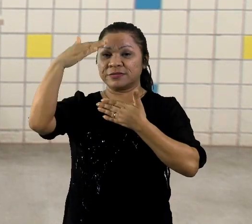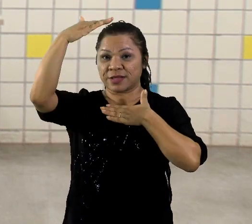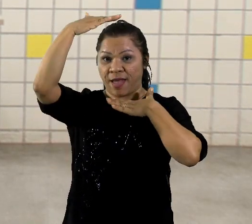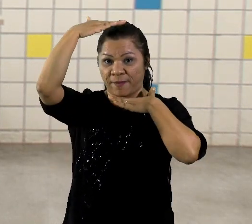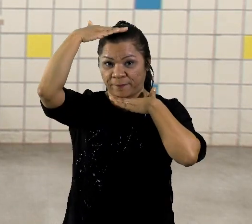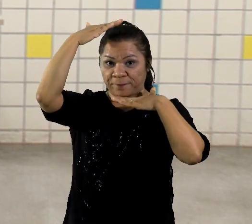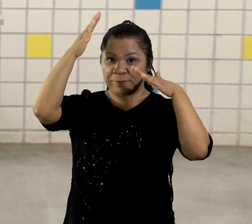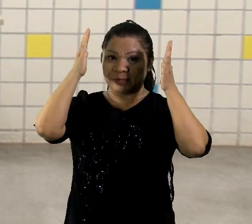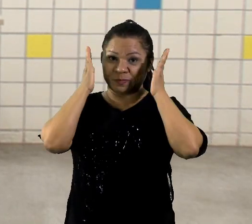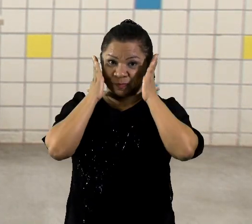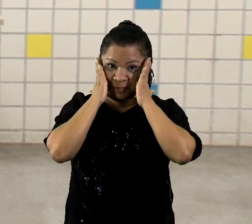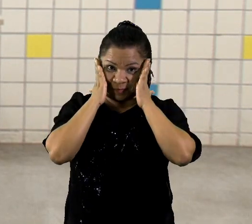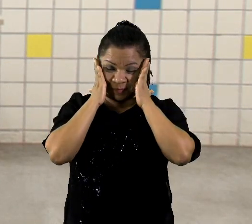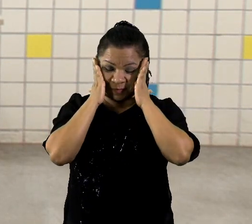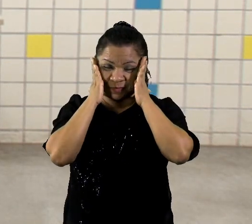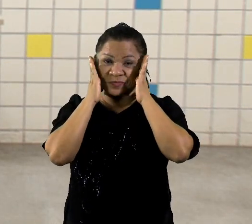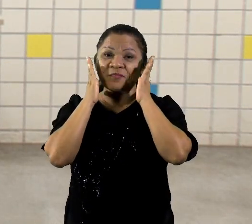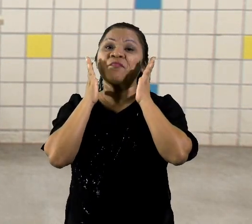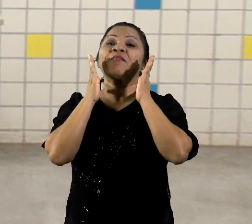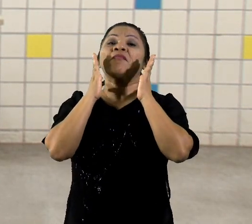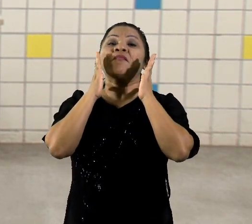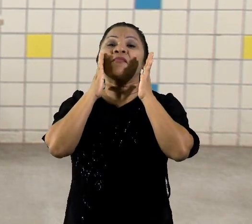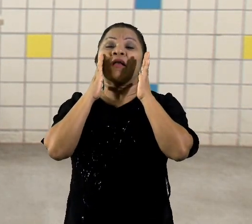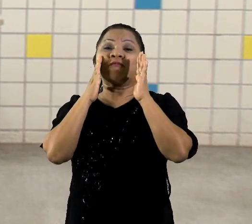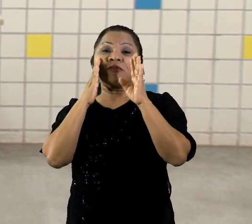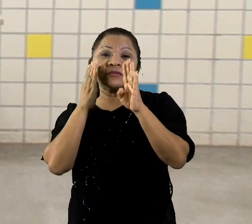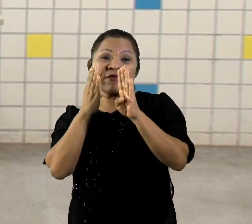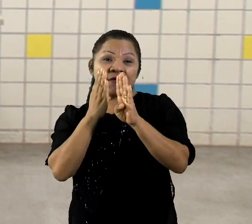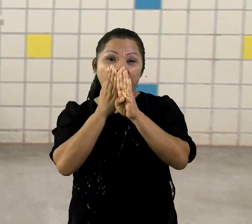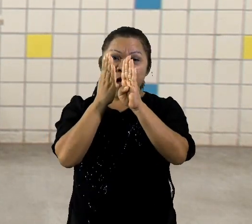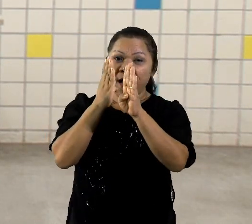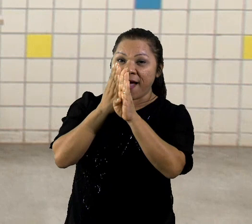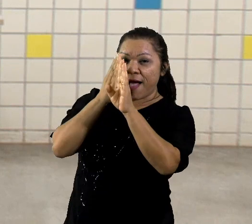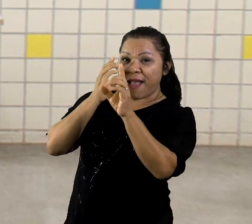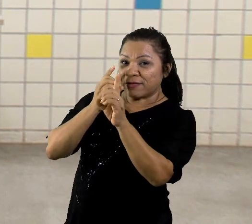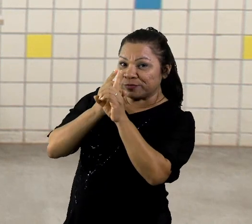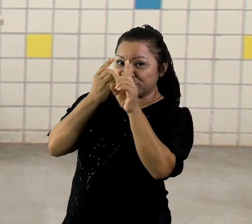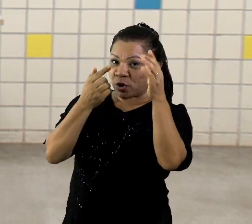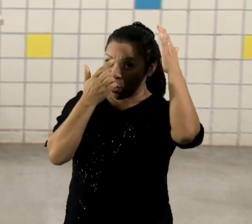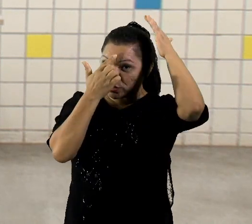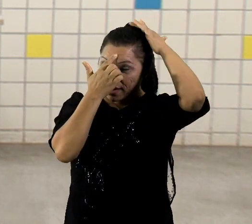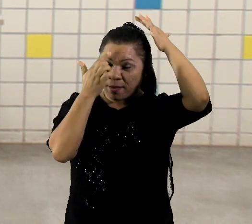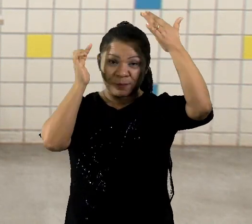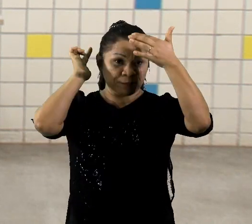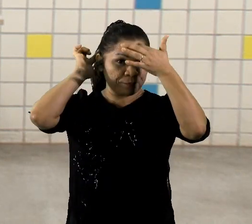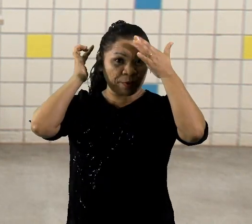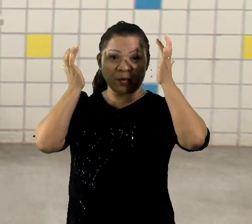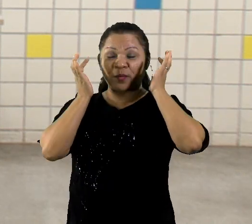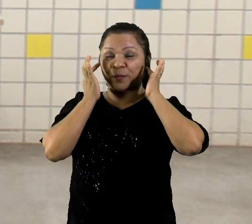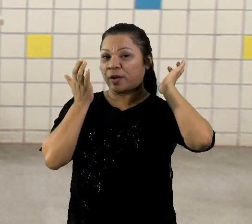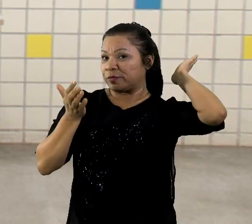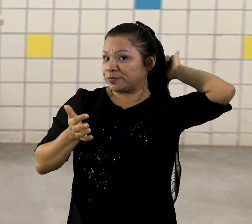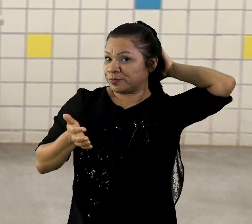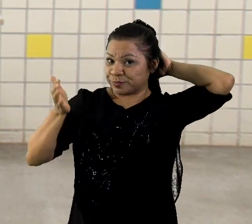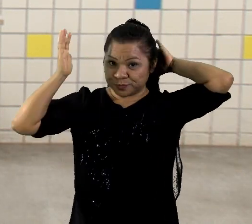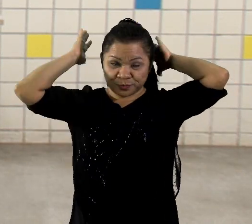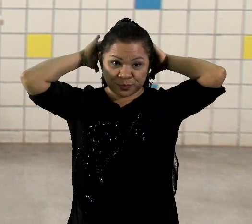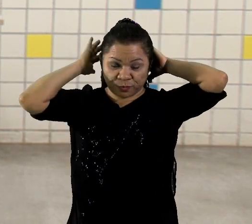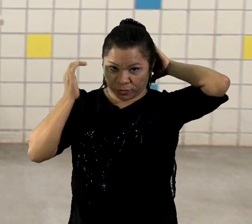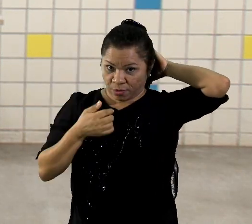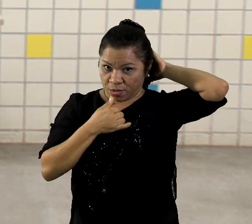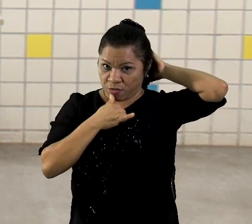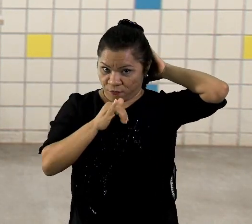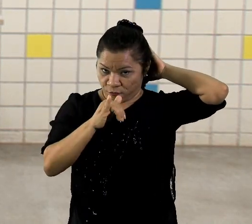isso, a gente vai identificar as partes da nossa cabeça, tá? Atrás, você vai colocar a mãozinha assim atrás, quando eu